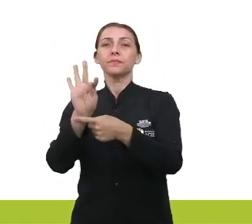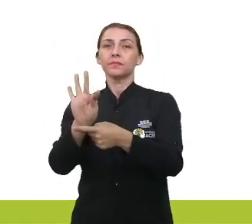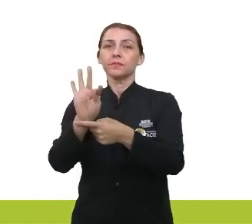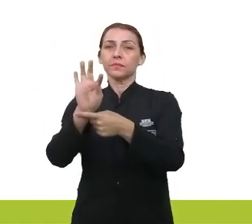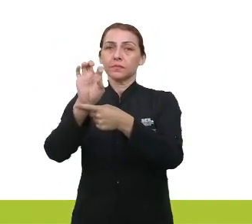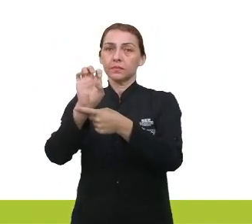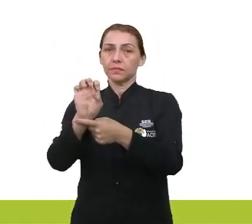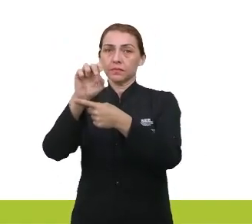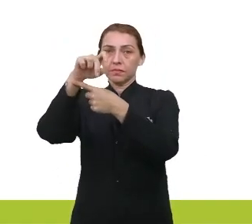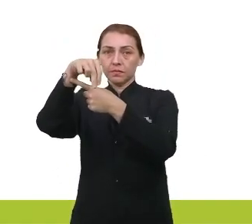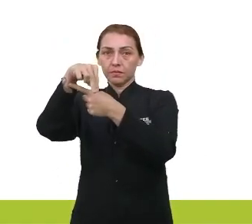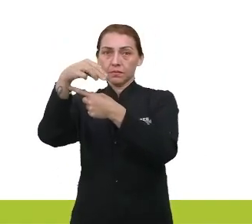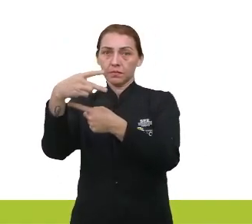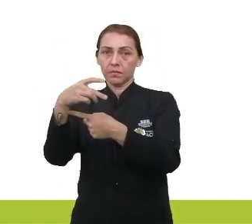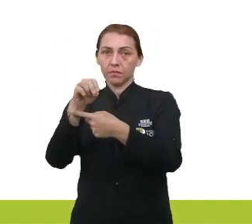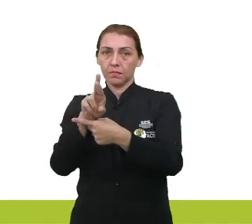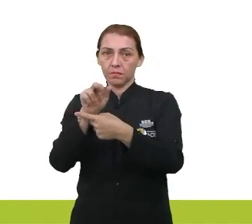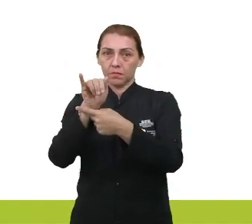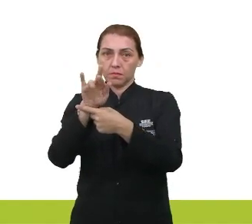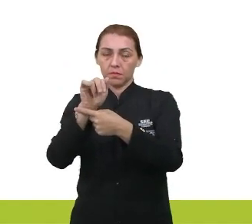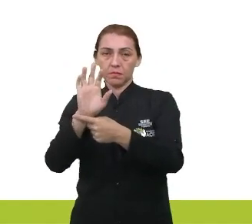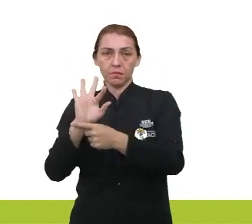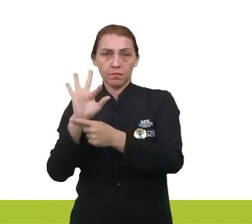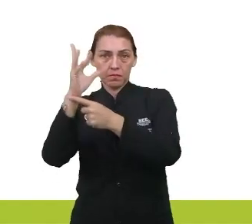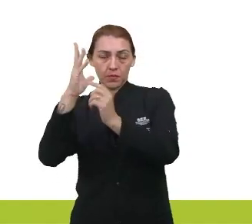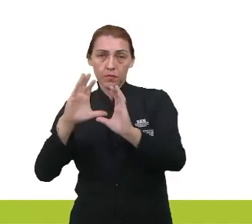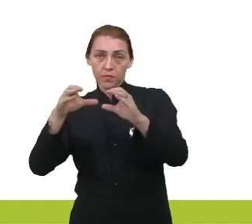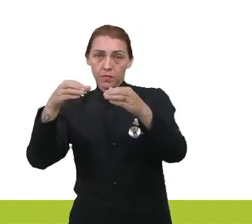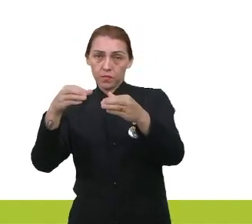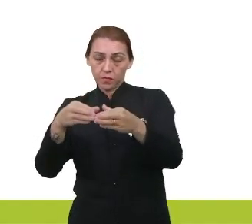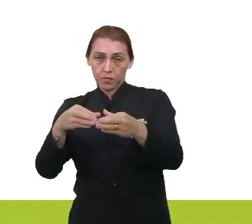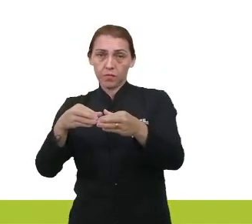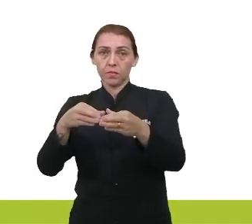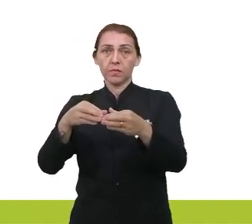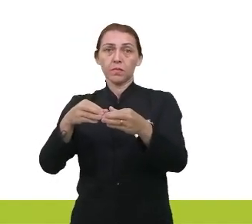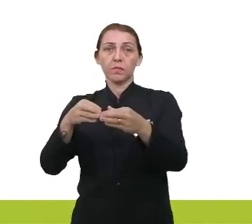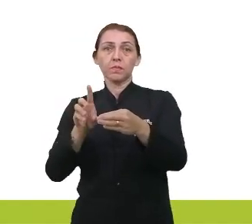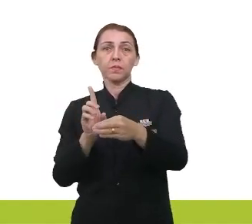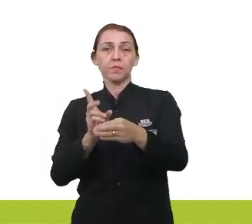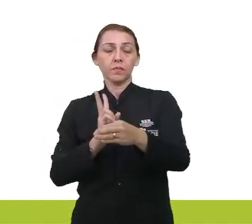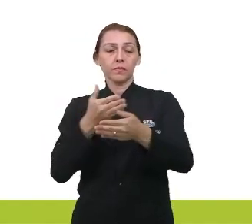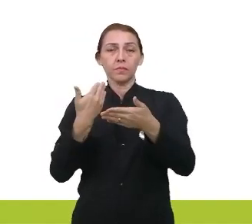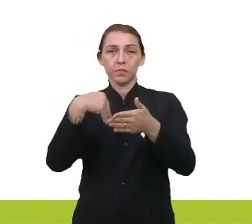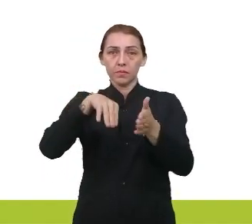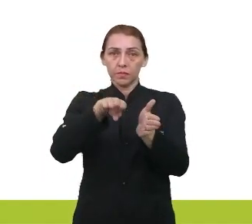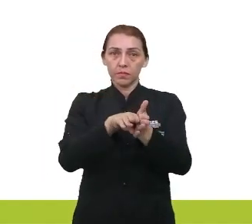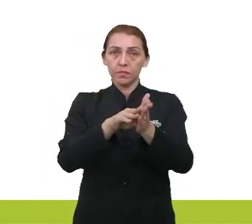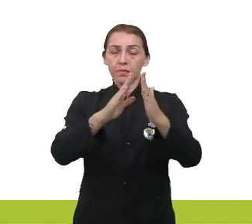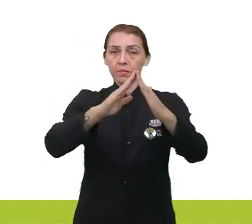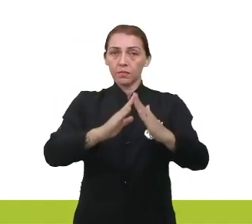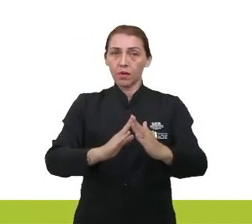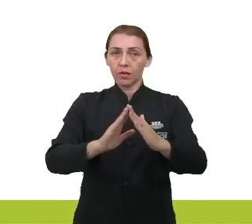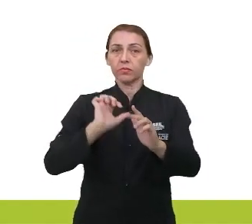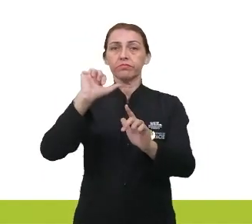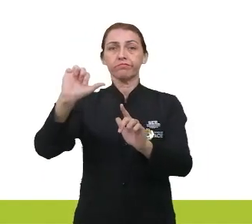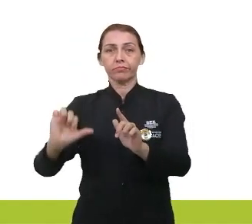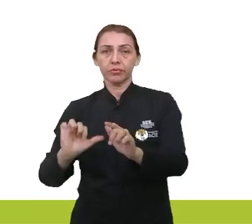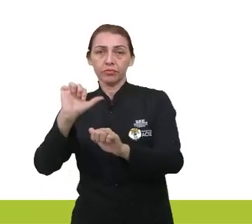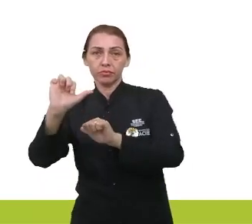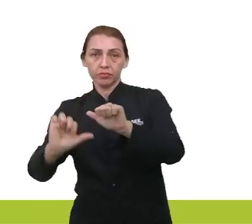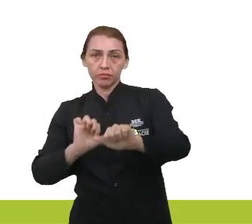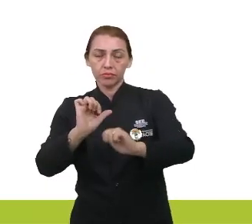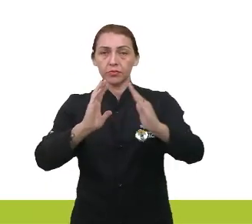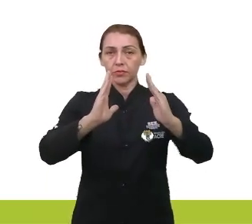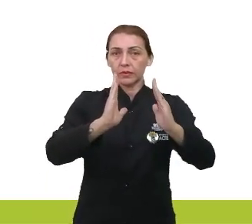Já a migração temporária acontece quando um grupo de migrantes reside apenas por um período pré-determinado